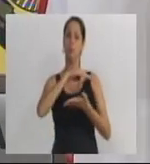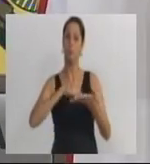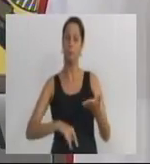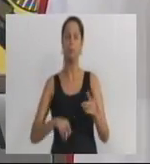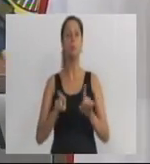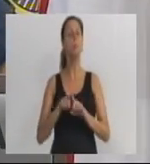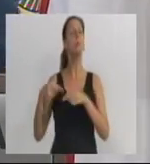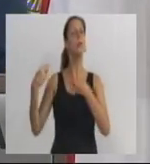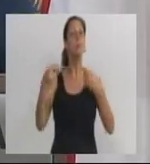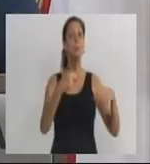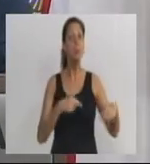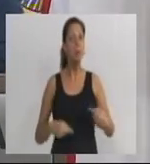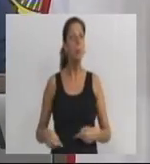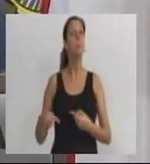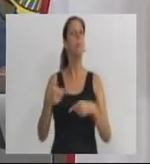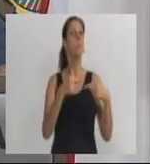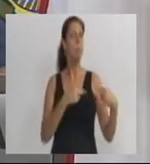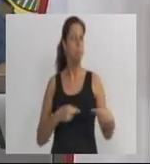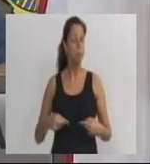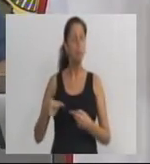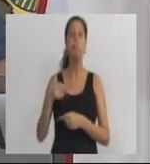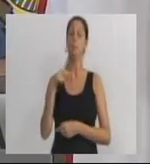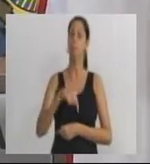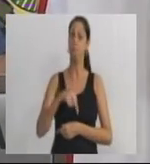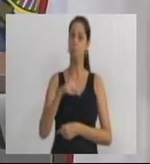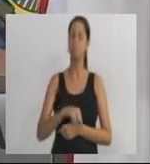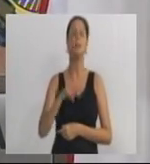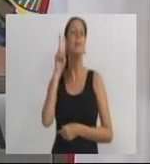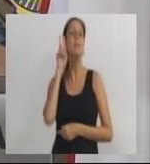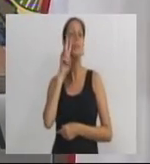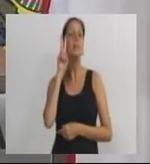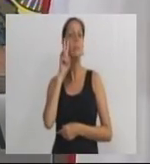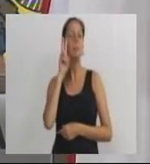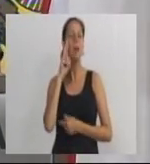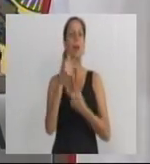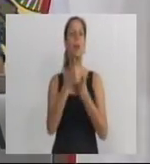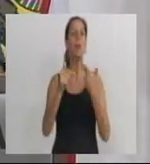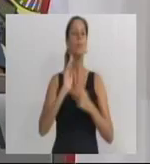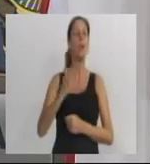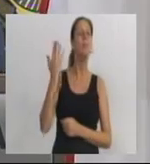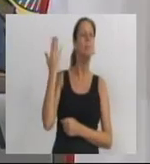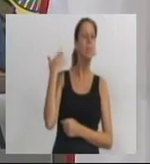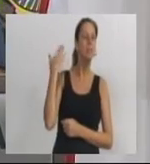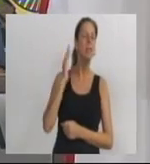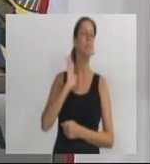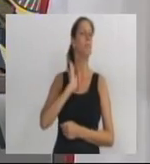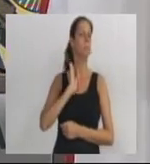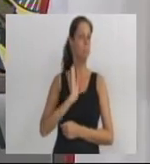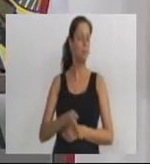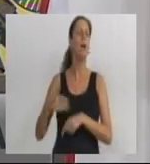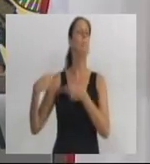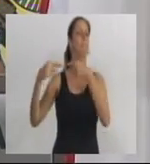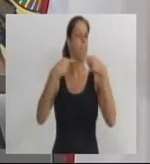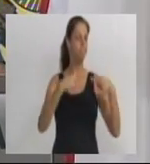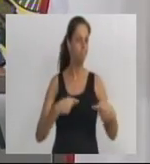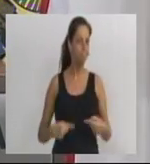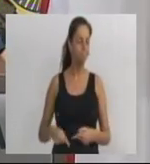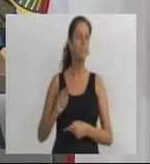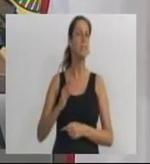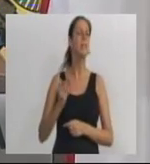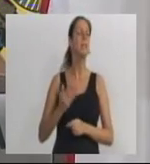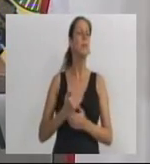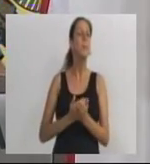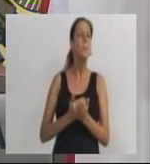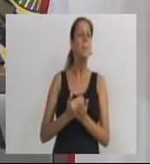discussão ampliada que foi feita aqui, para realmente resgatar algumas questões, vereador César Sim, que foram, desde o início da